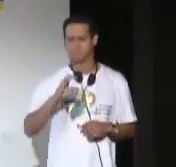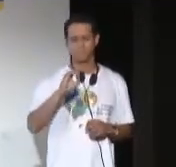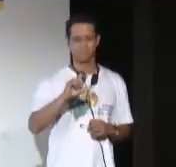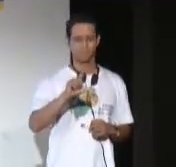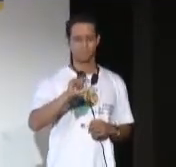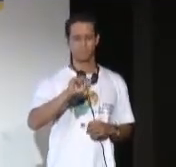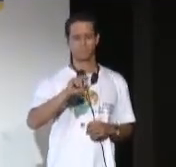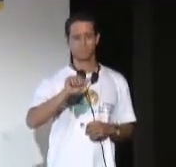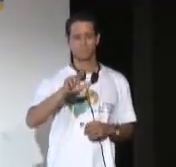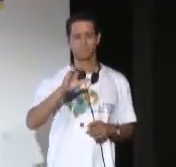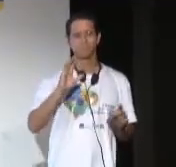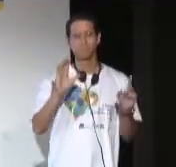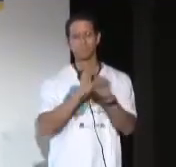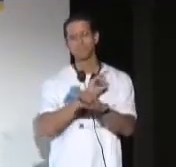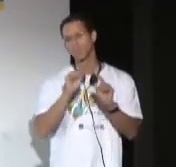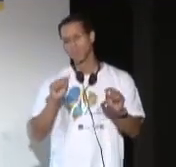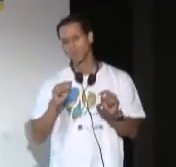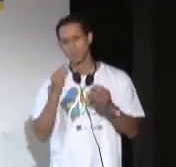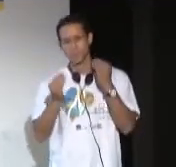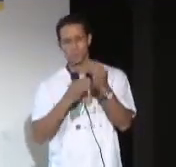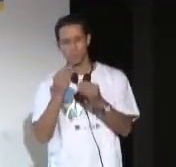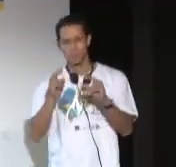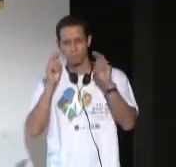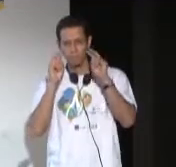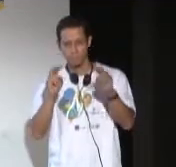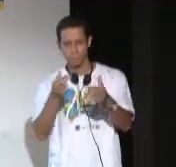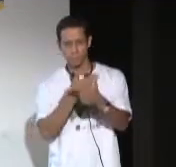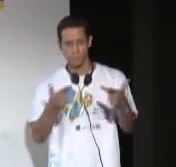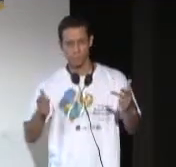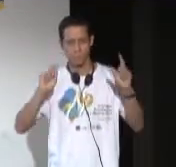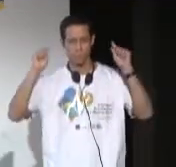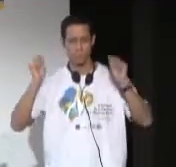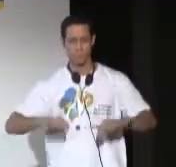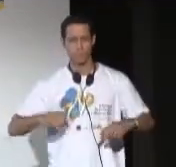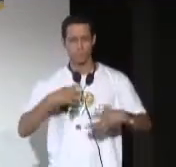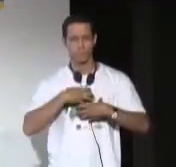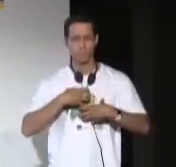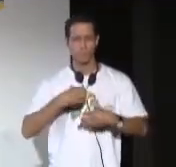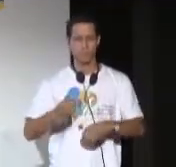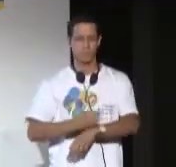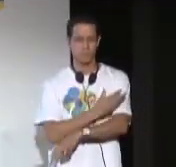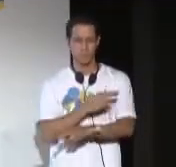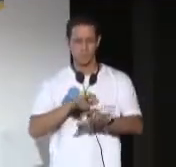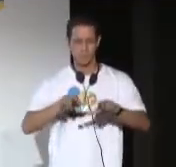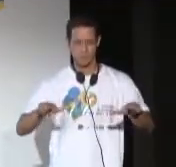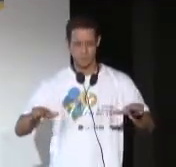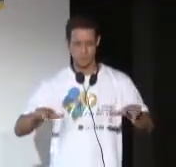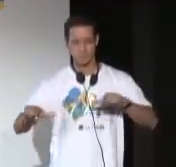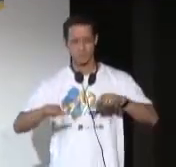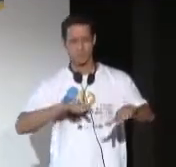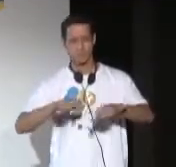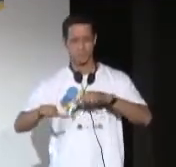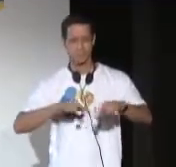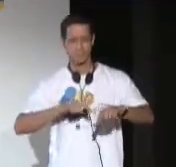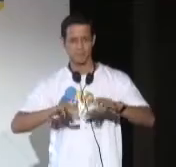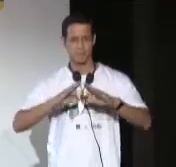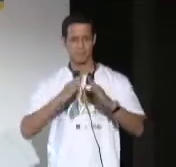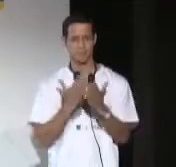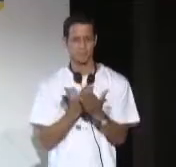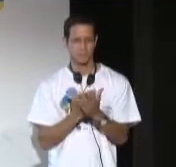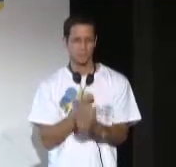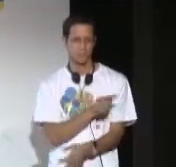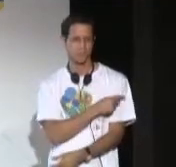diz o seguinte: como enxergar as competências socioemocionais sendo trabalhadas na educação